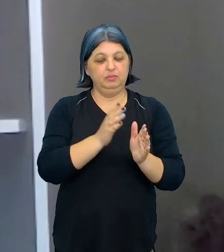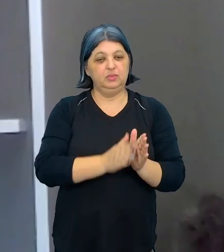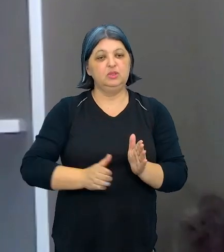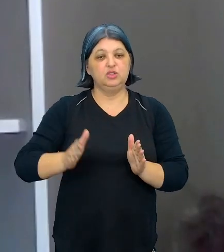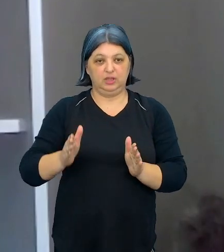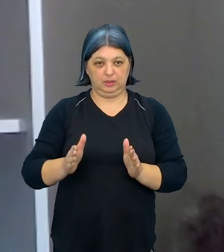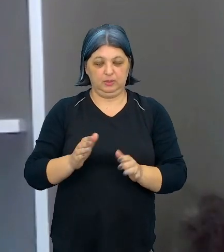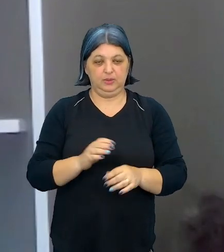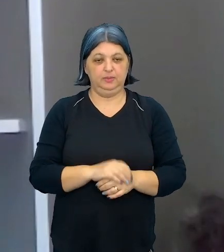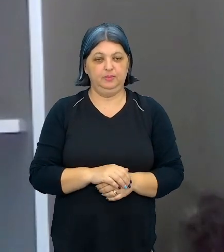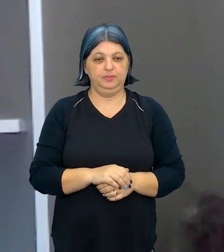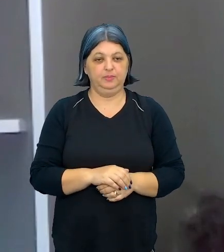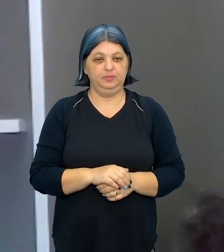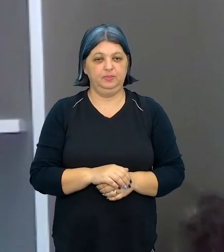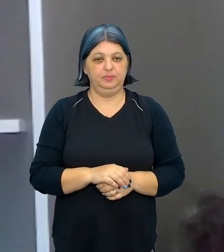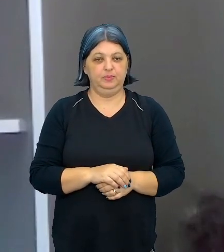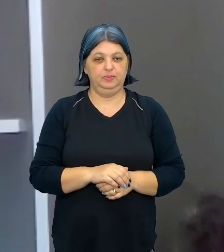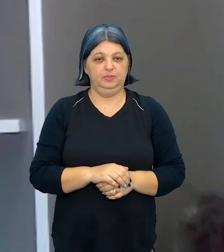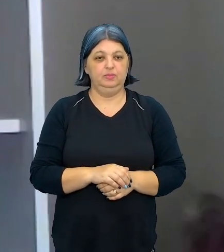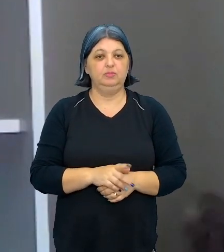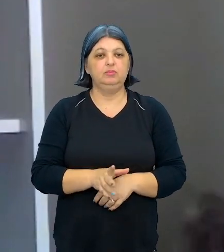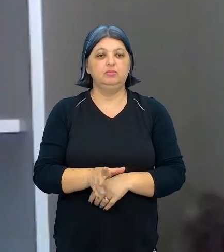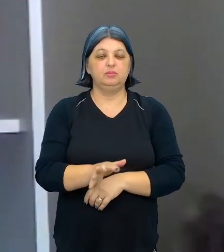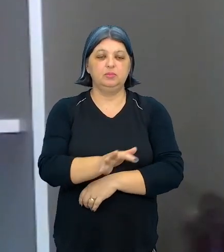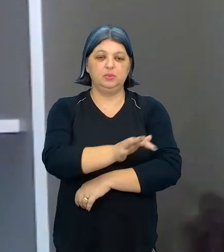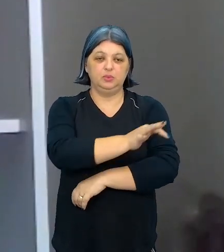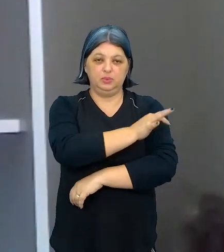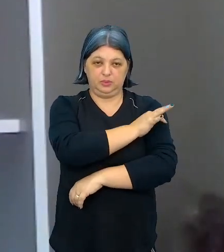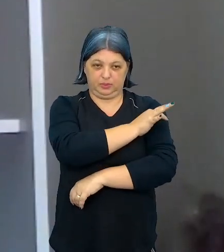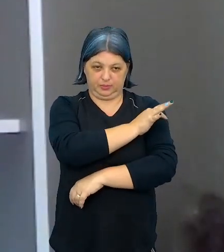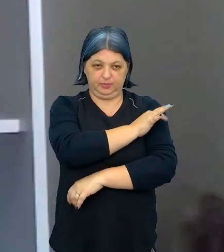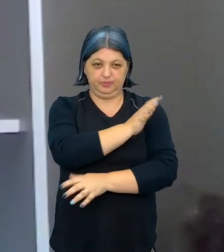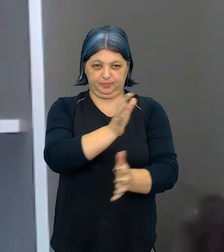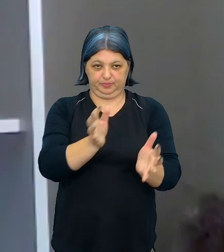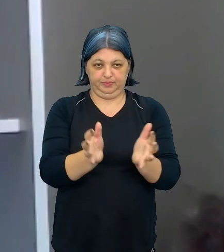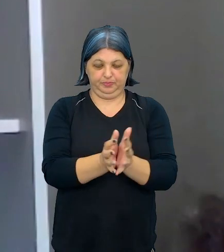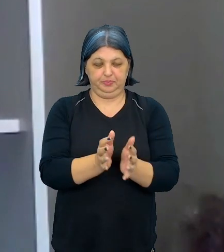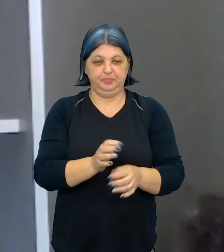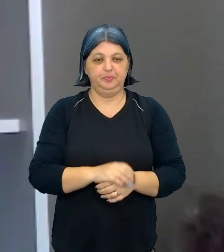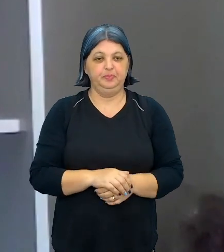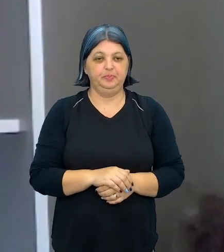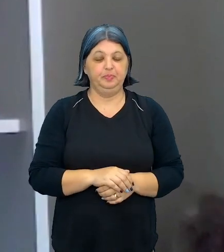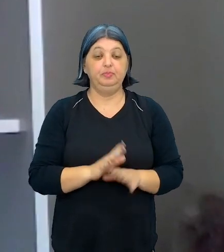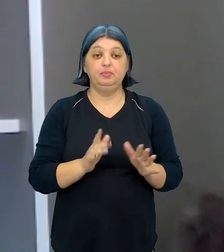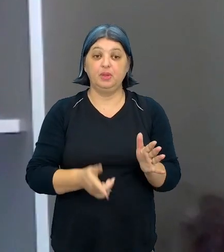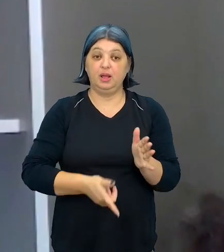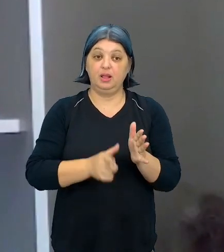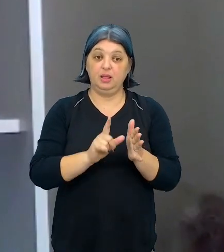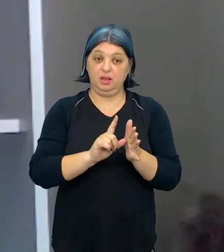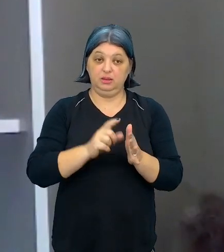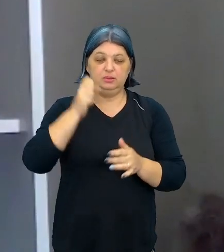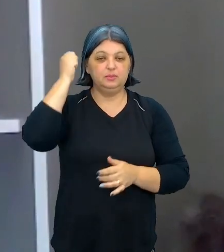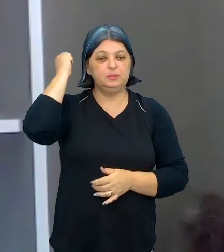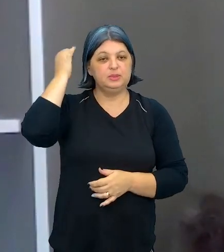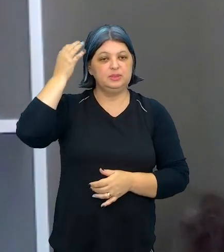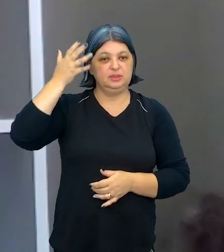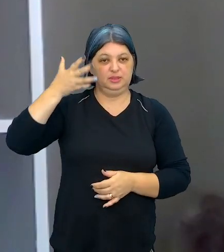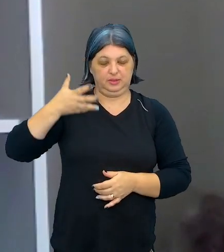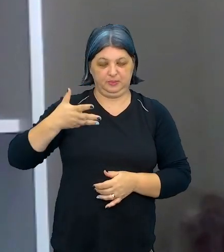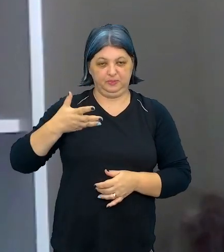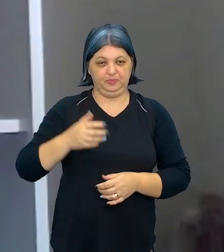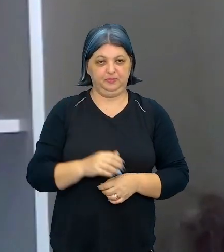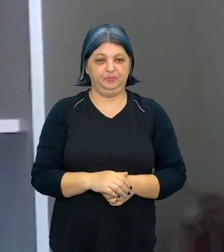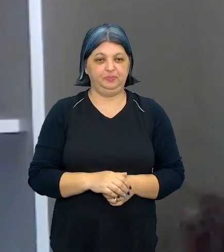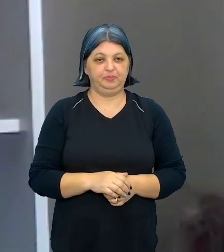etapa dos anos finais do ensino fundamental. Mas antes, irei fazer uma